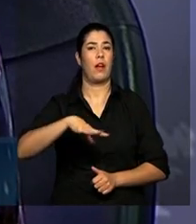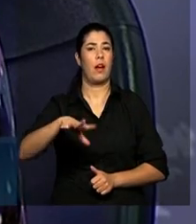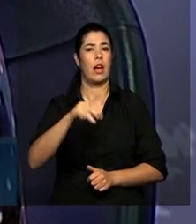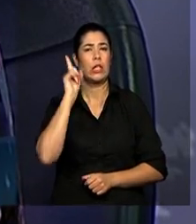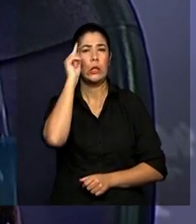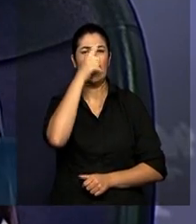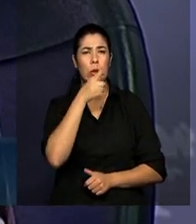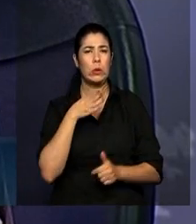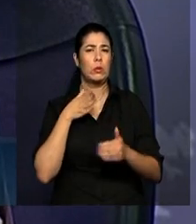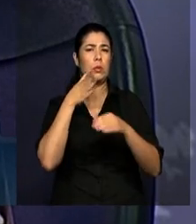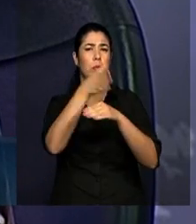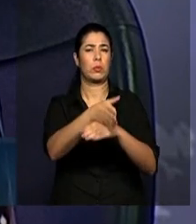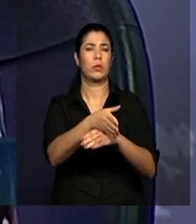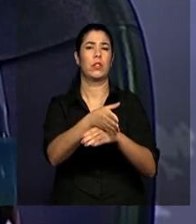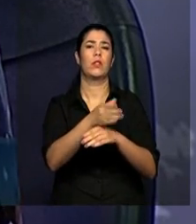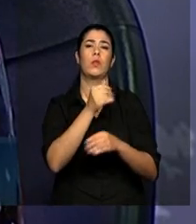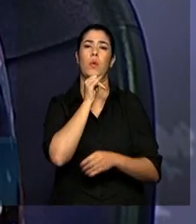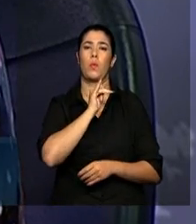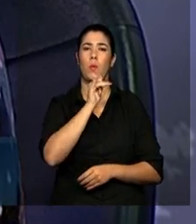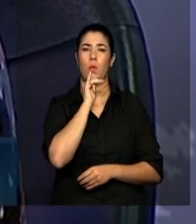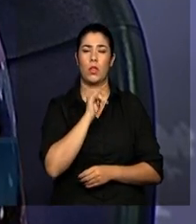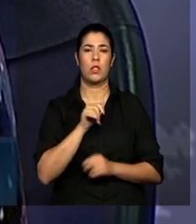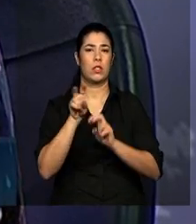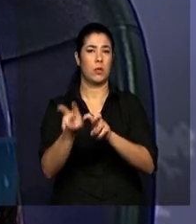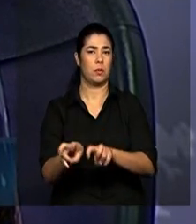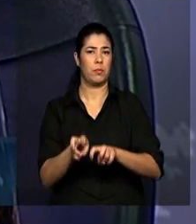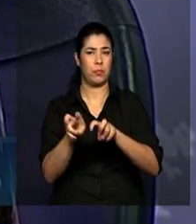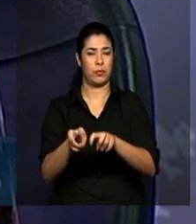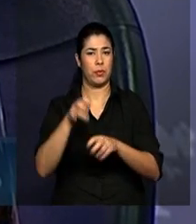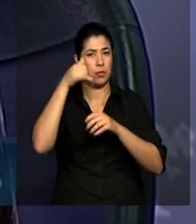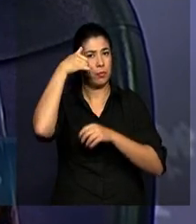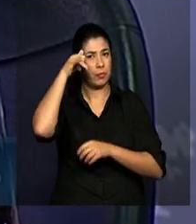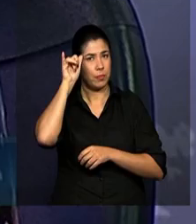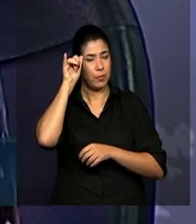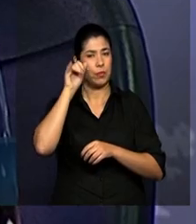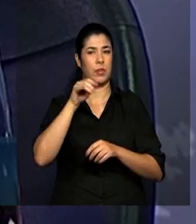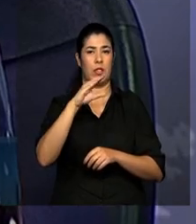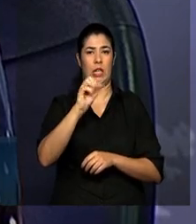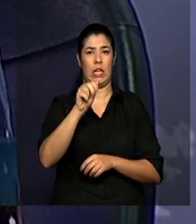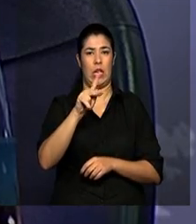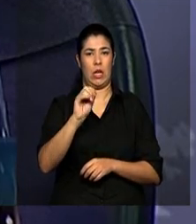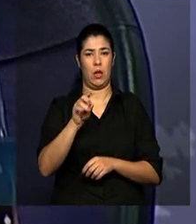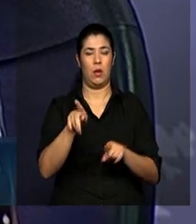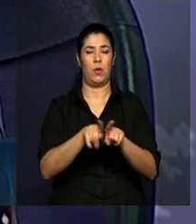denúncias oriundas de mulheres do campo e da floresta